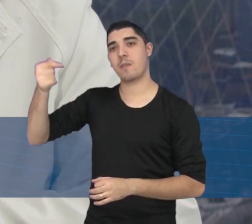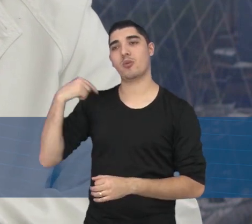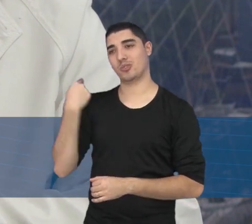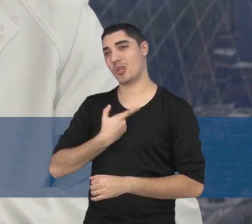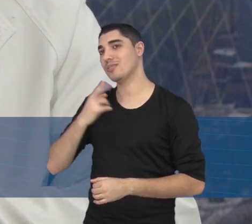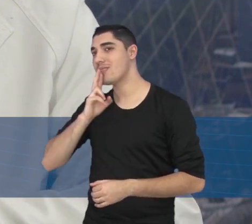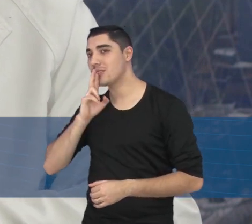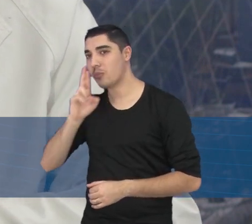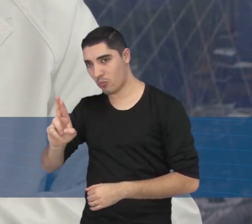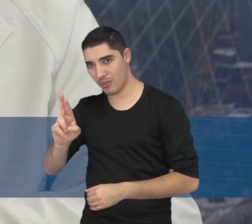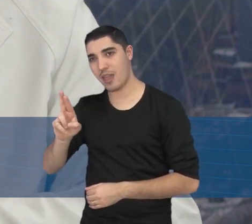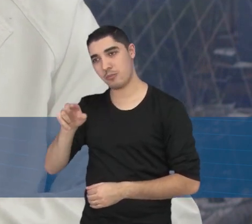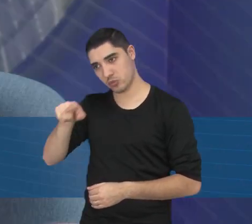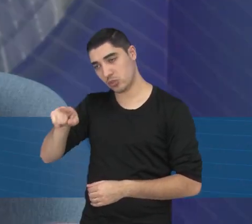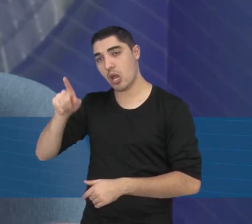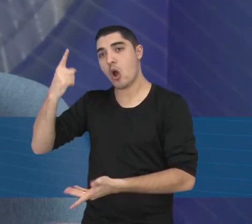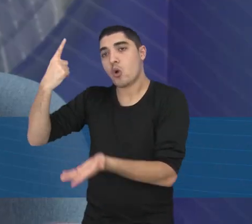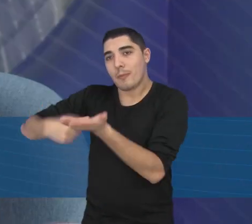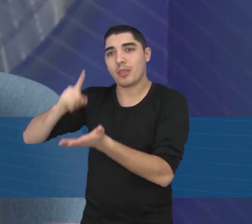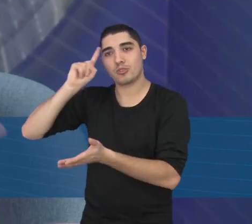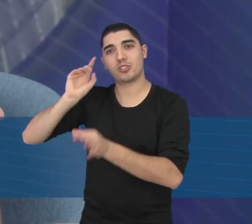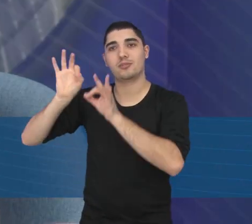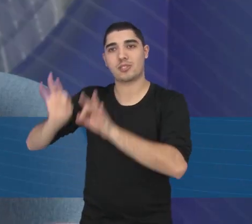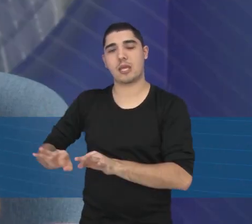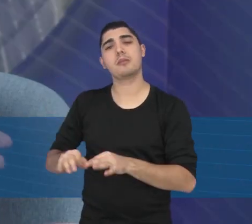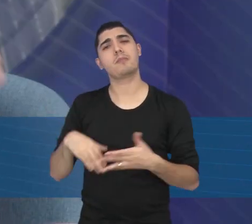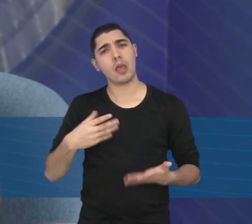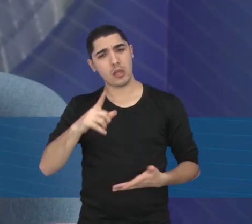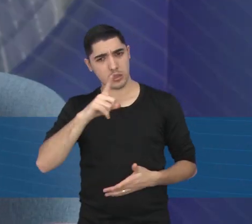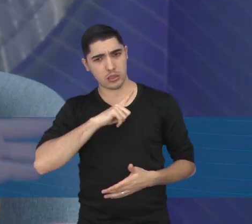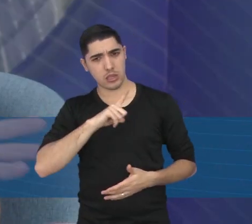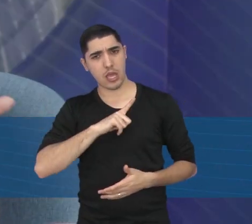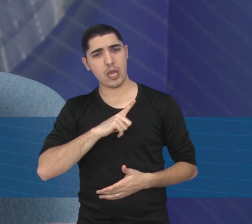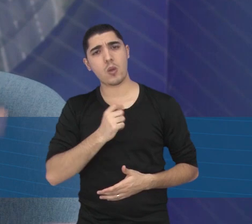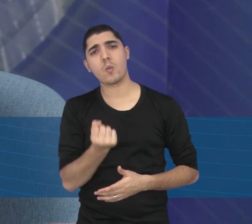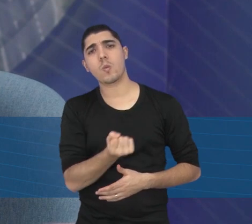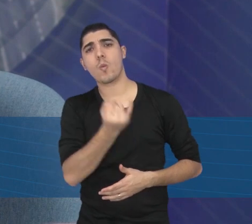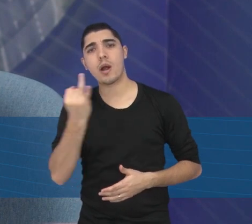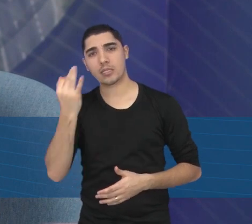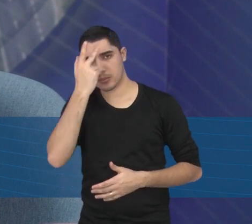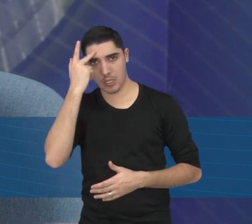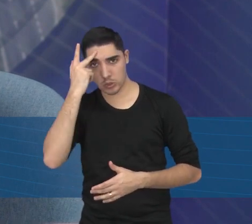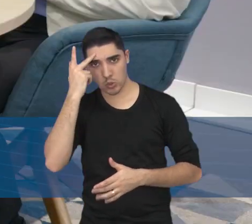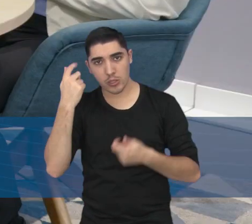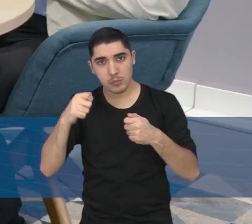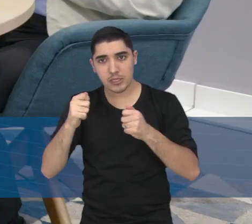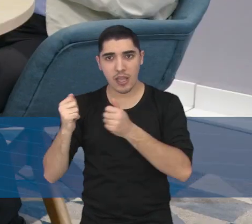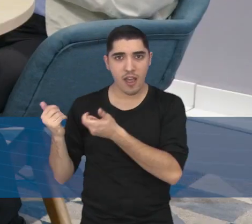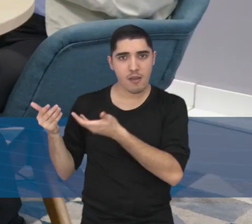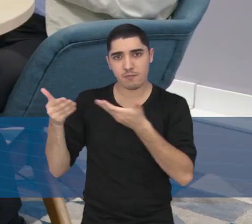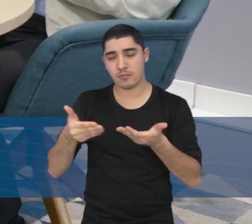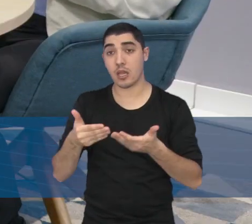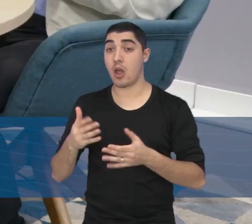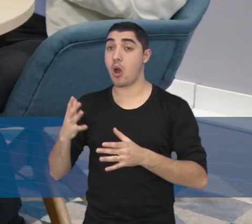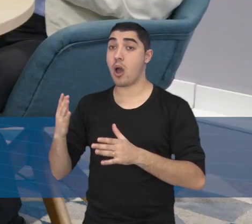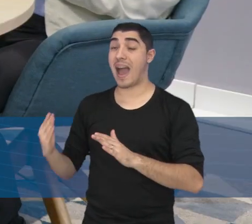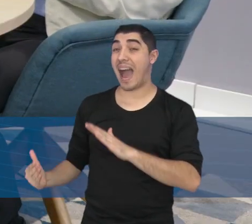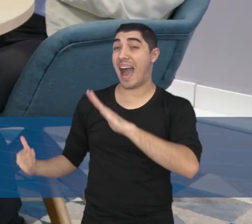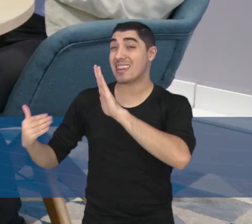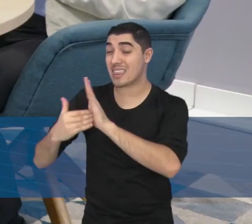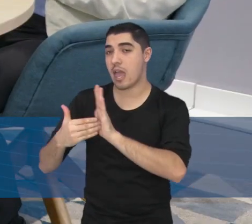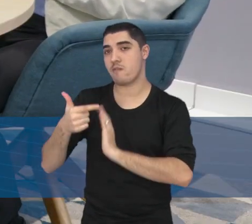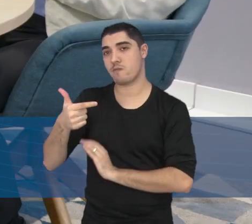a sua inscrição para aquele dia. Aí, então, tem um número mínimo, máximo para essa visita ao museu? No máximo é 20, mas a